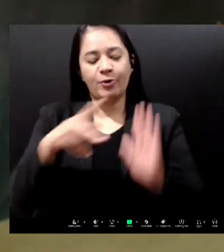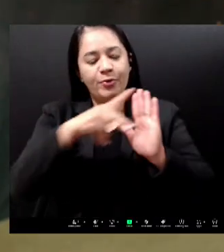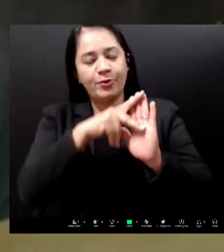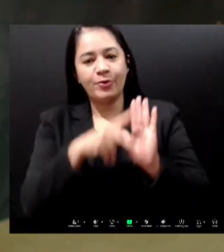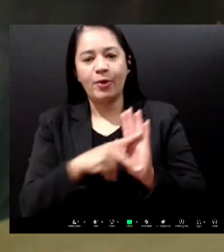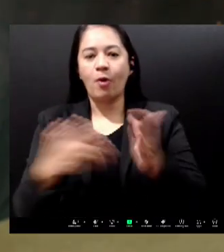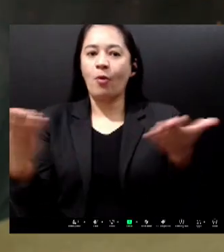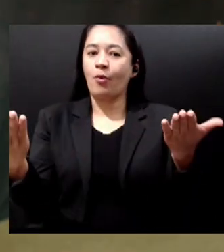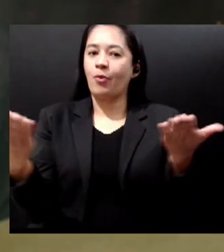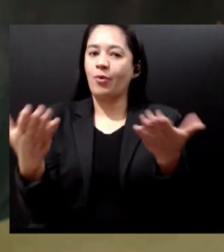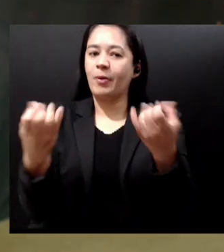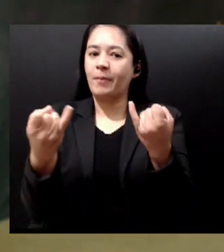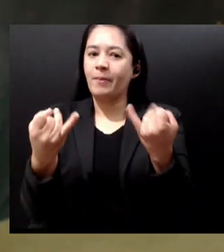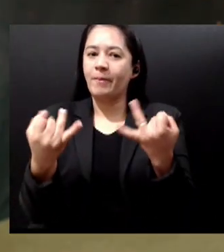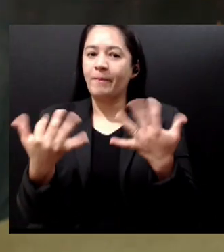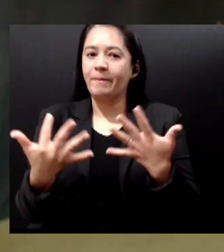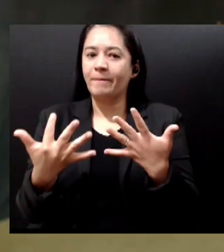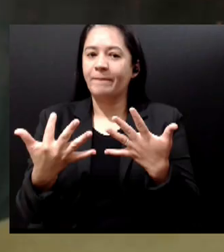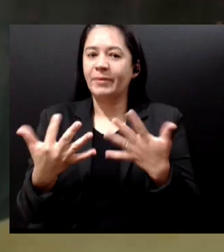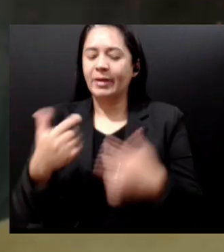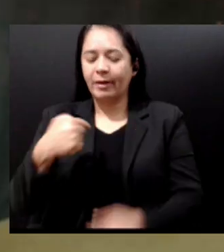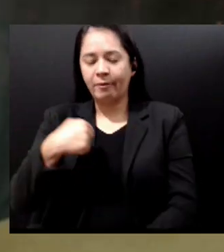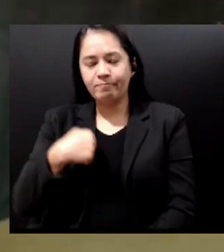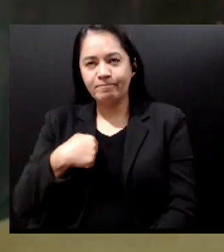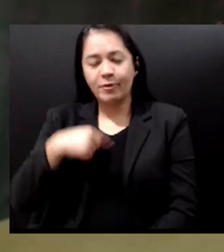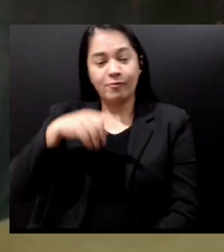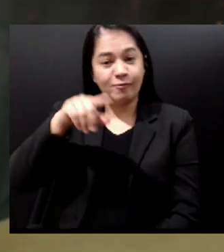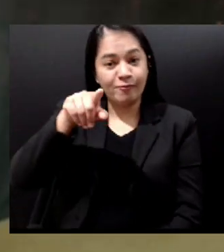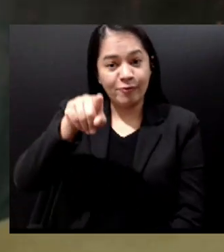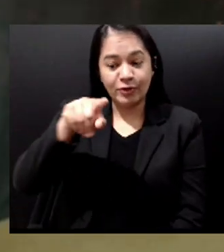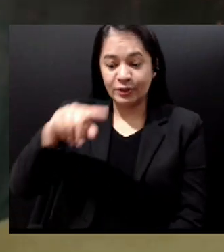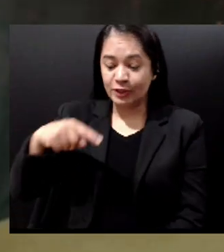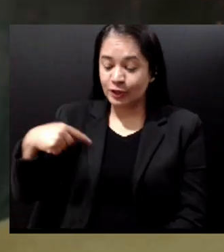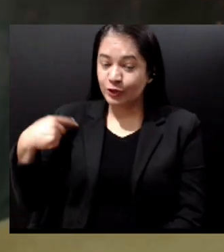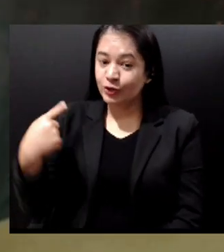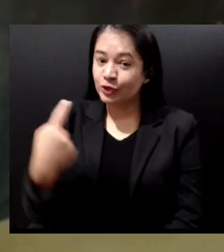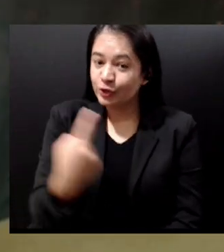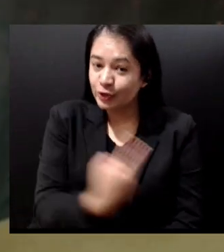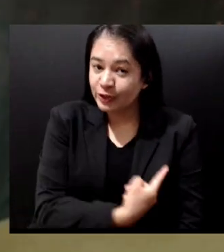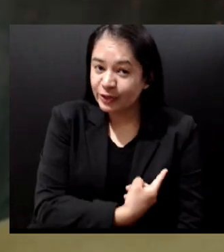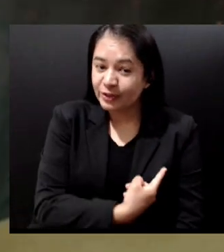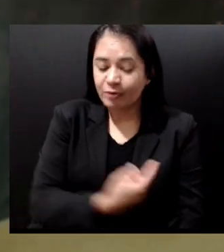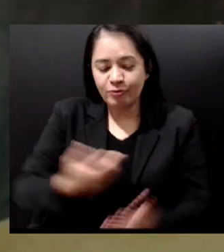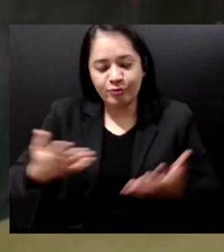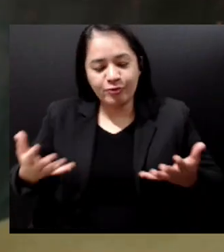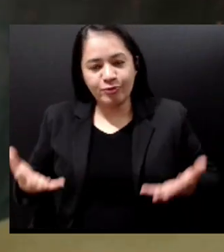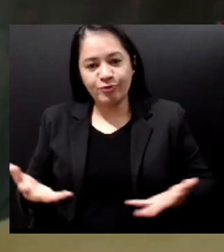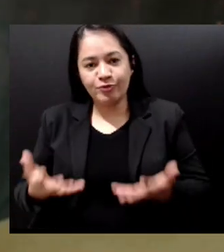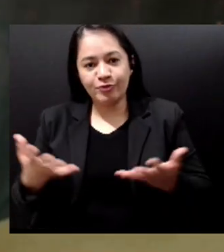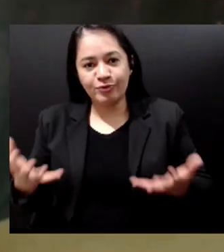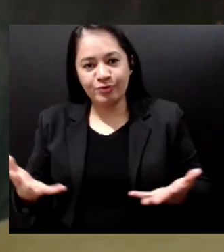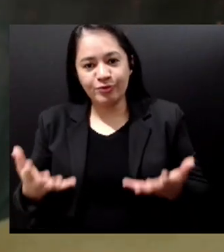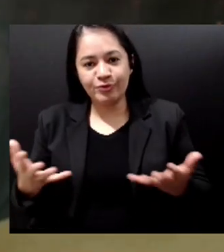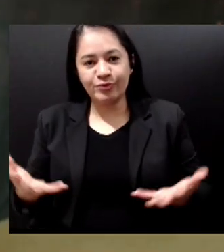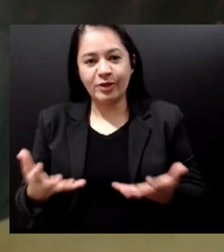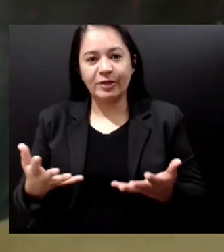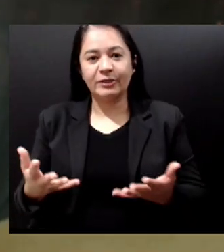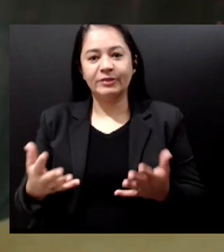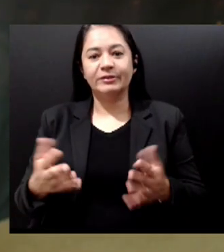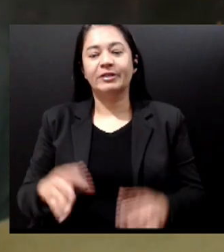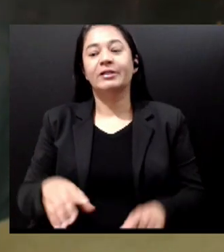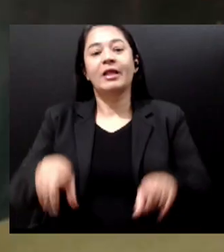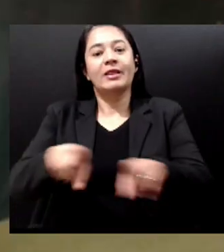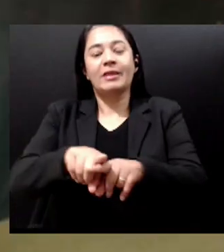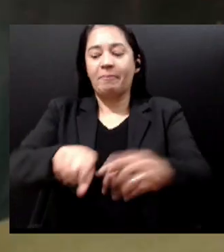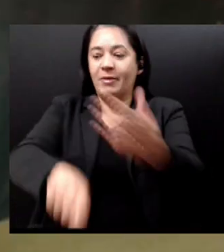sobre mim, sobre você, sobre nós, né? Sobre motivação versus disciplina. Afinal, quem nunca começou